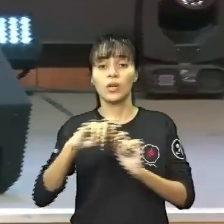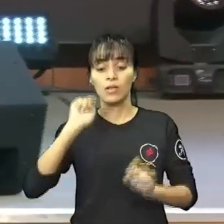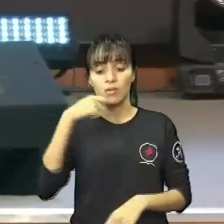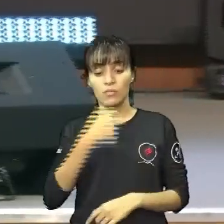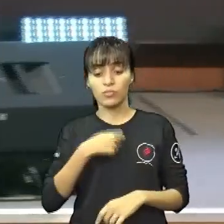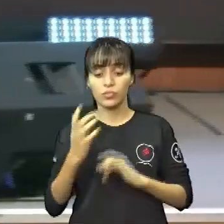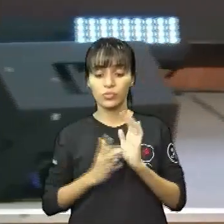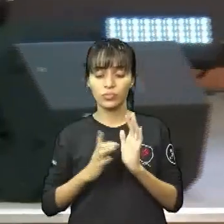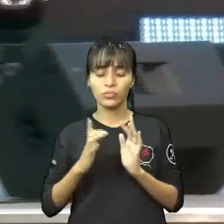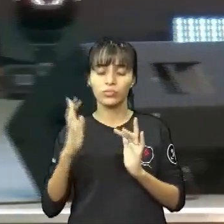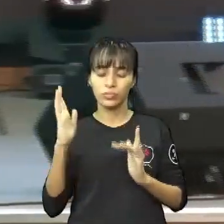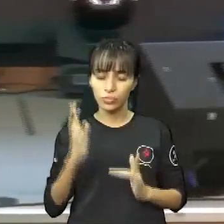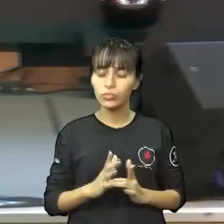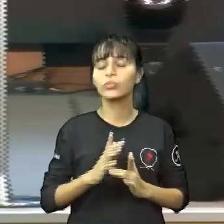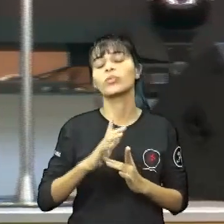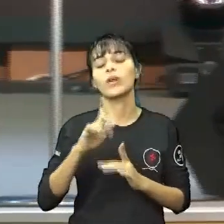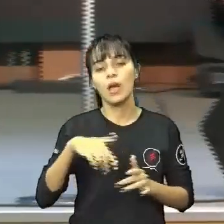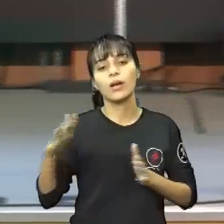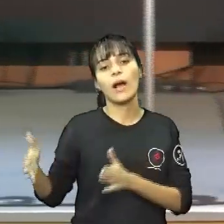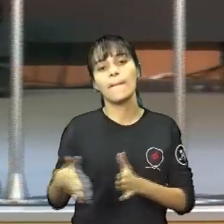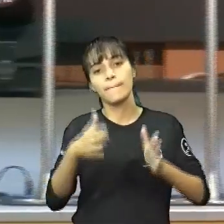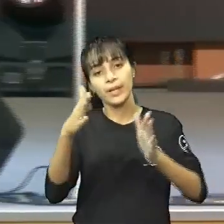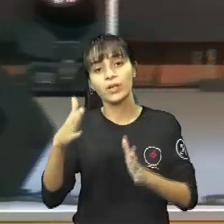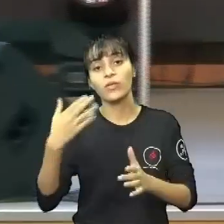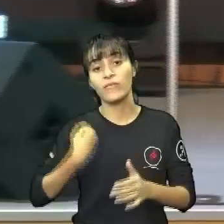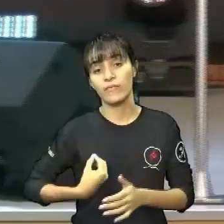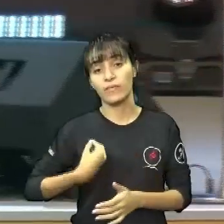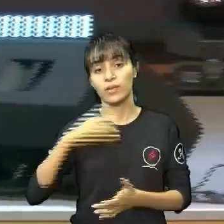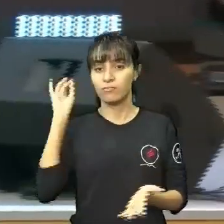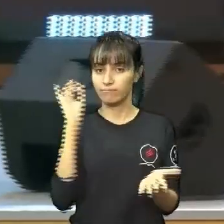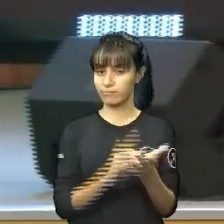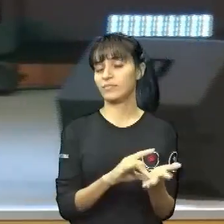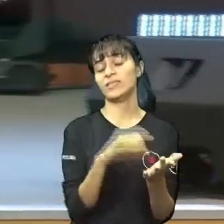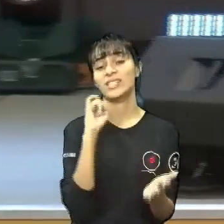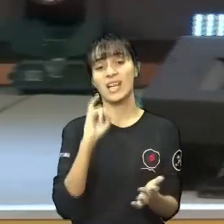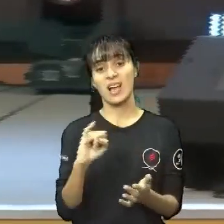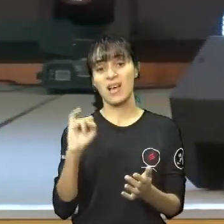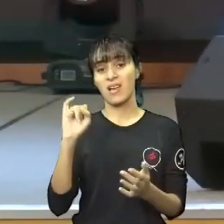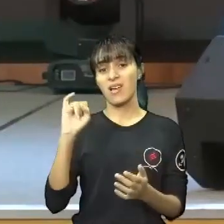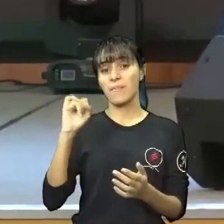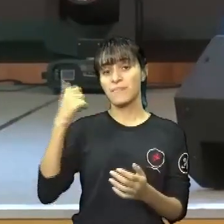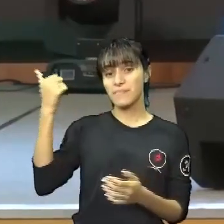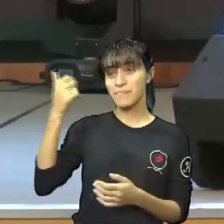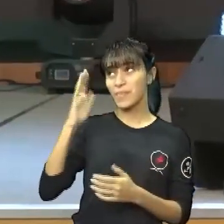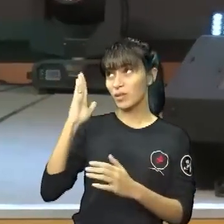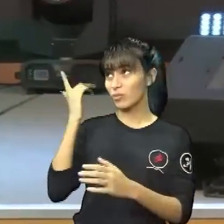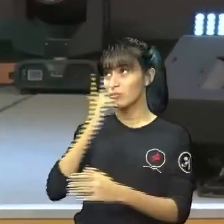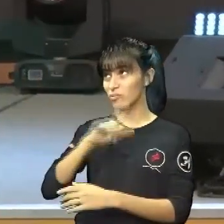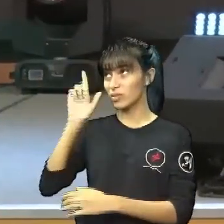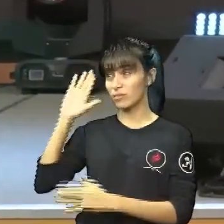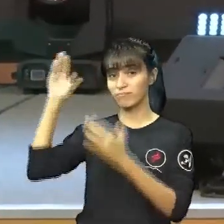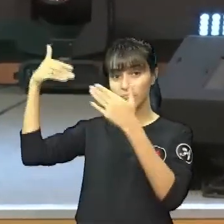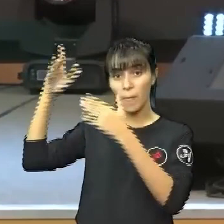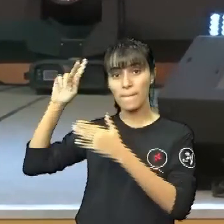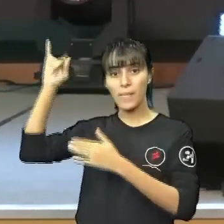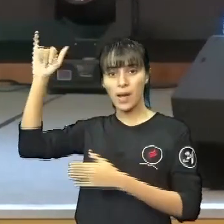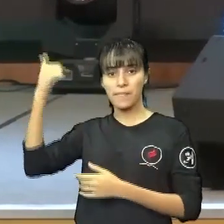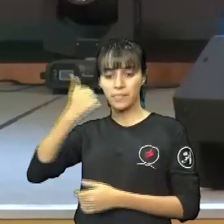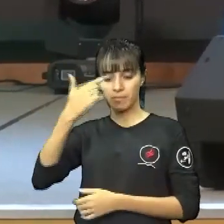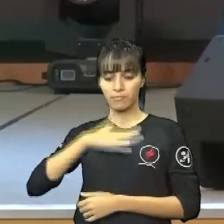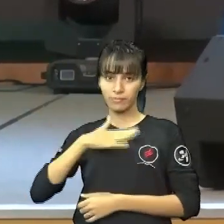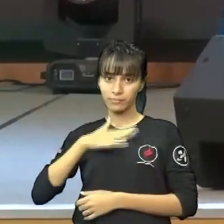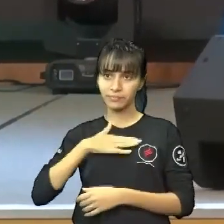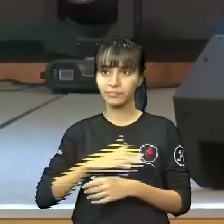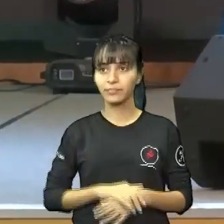o caminho a verdade e a vida ninguém vai ao Pai a não ser por mim o apóstolo Pedro dizem Atos